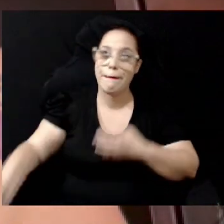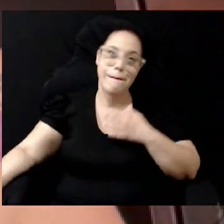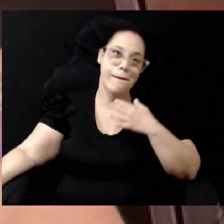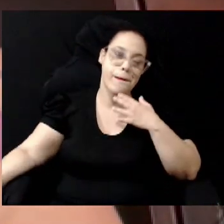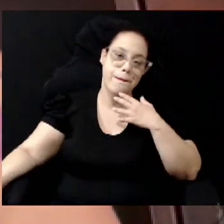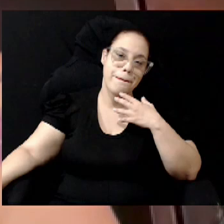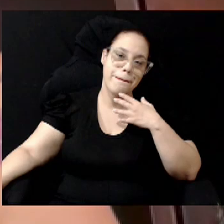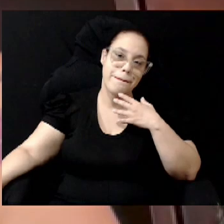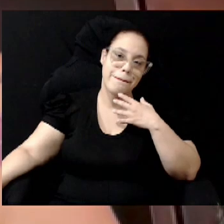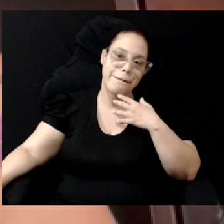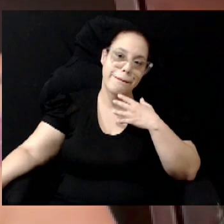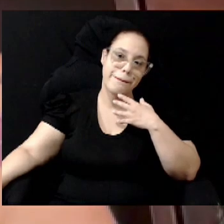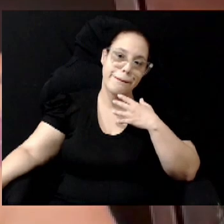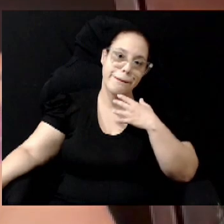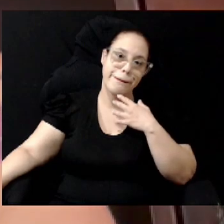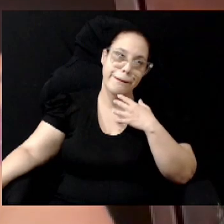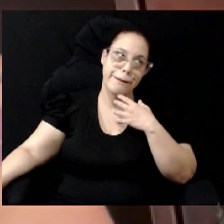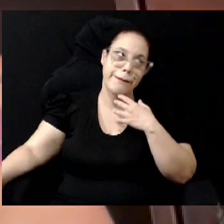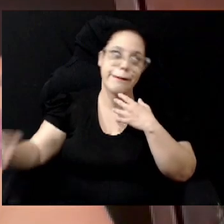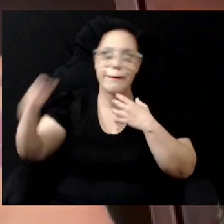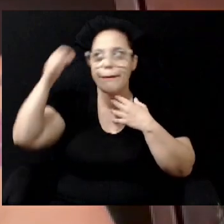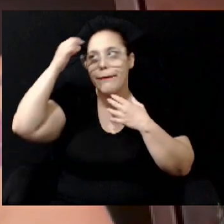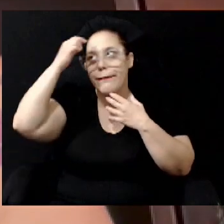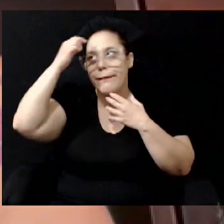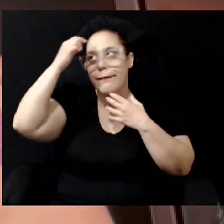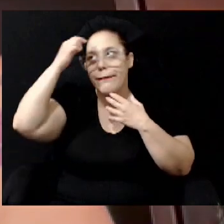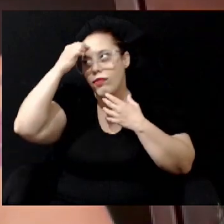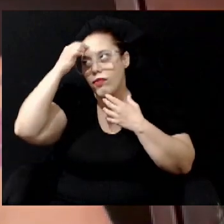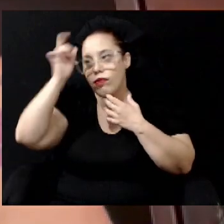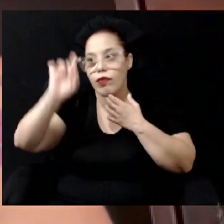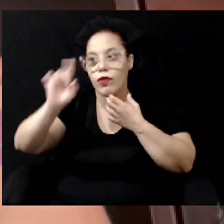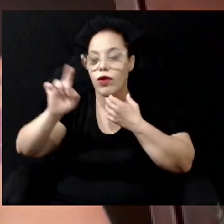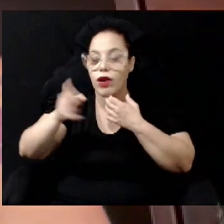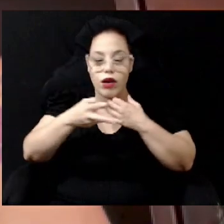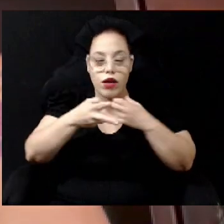talvez racionalmente as pessoas às vezes nem percebam